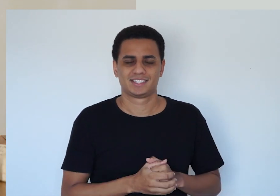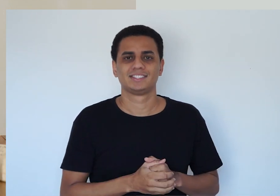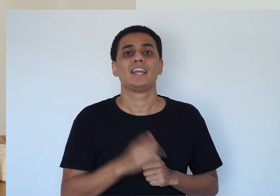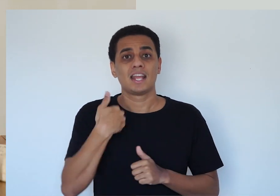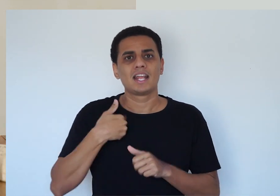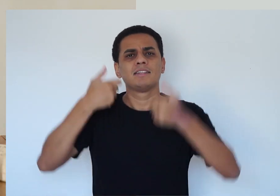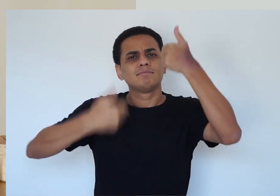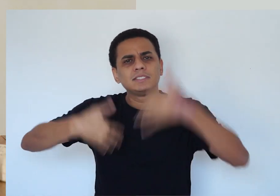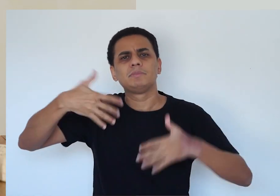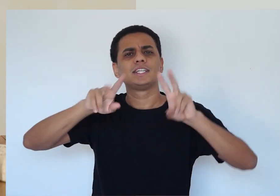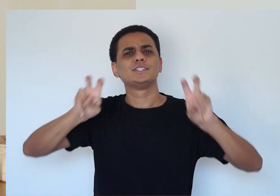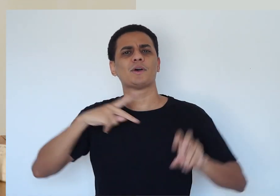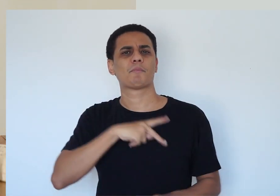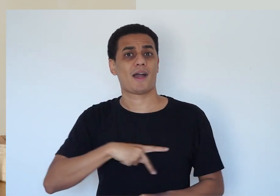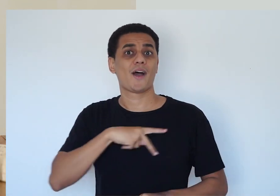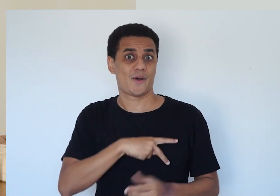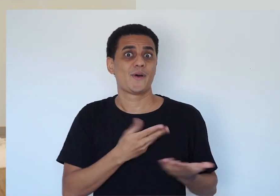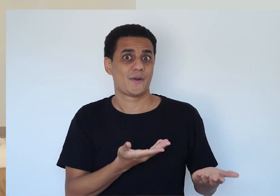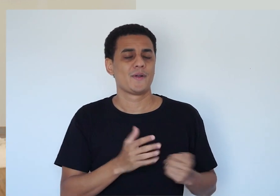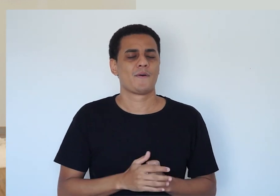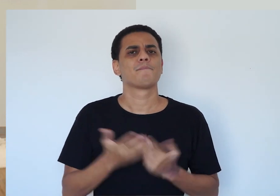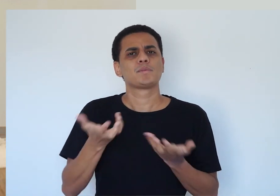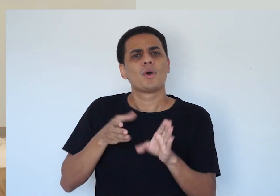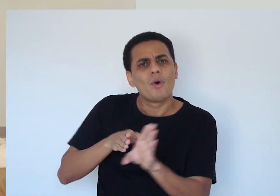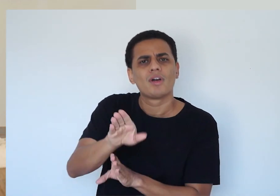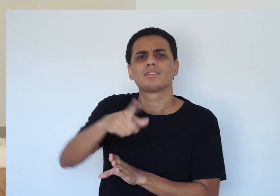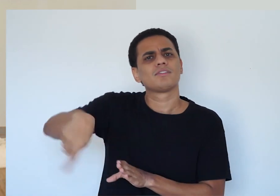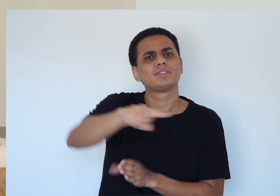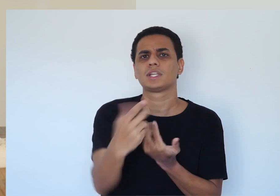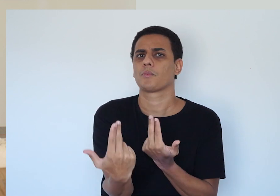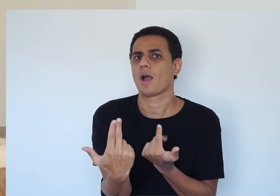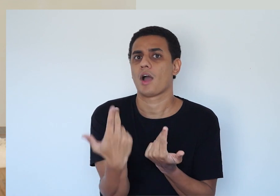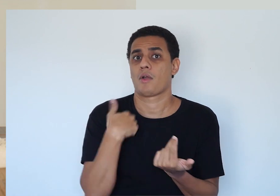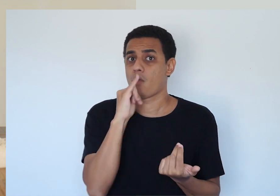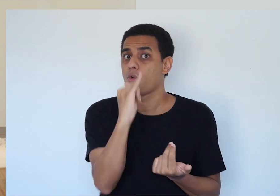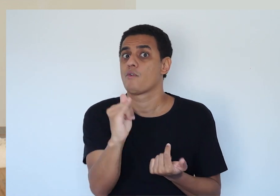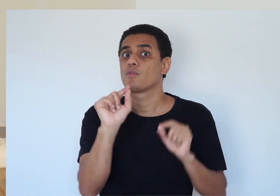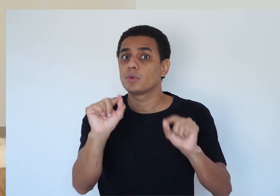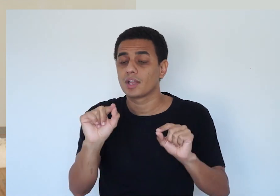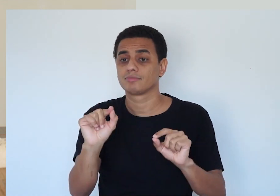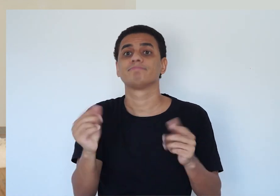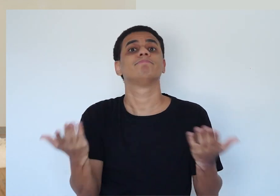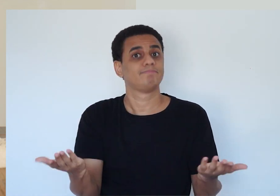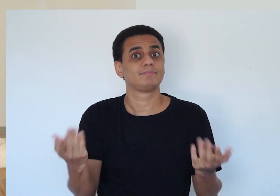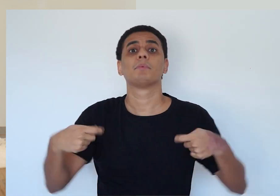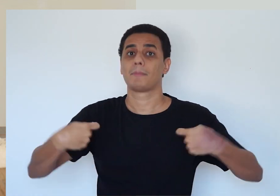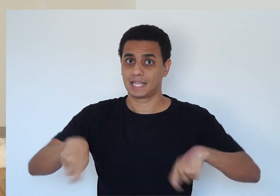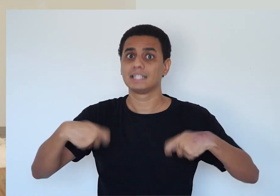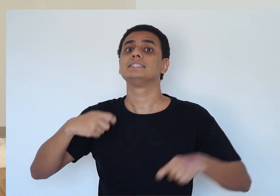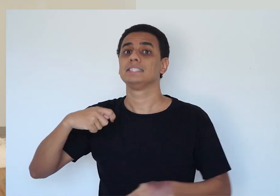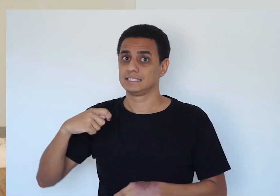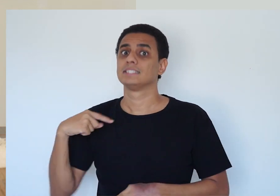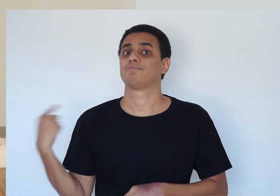né? Narrando, na verdade, sobre o apóstolo Paulo. Eu chegasse para você hoje e dissesse exatamente assim,